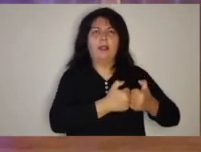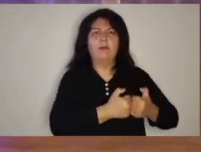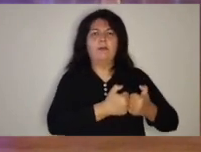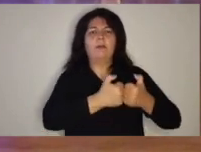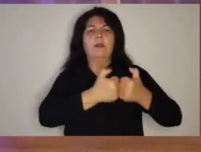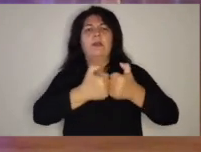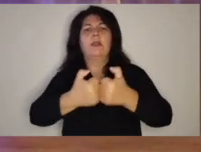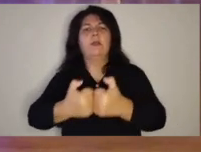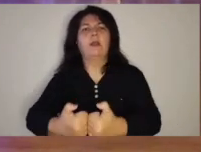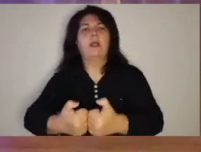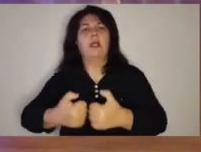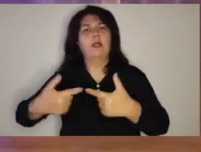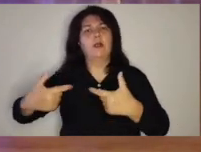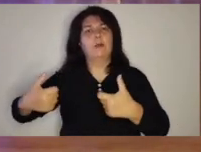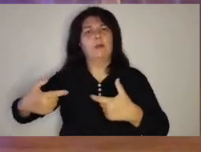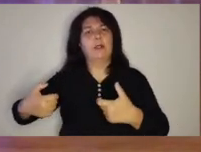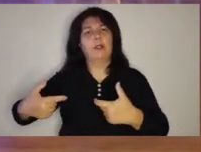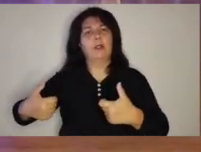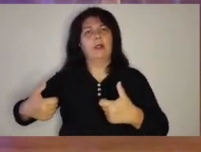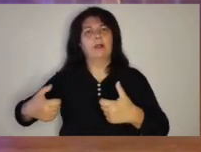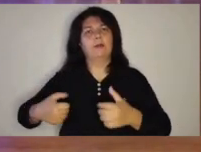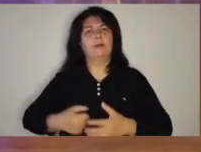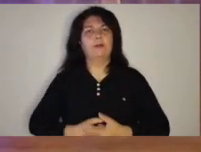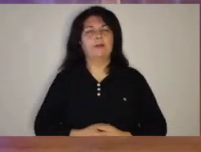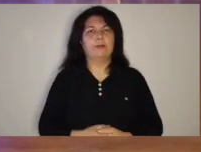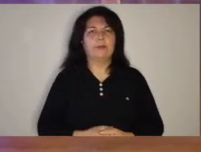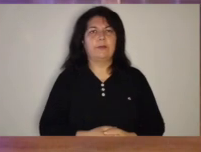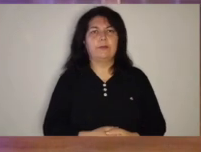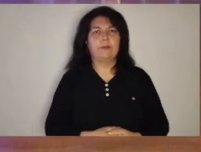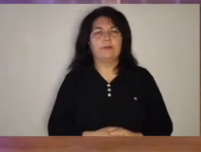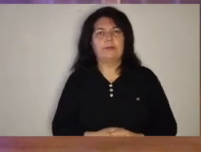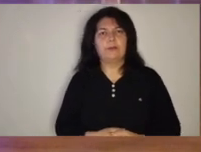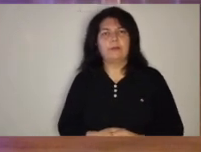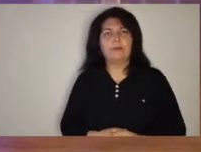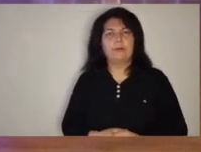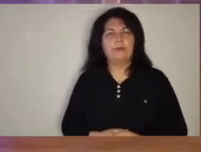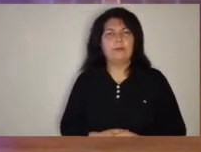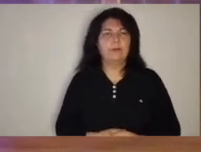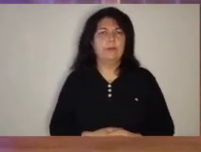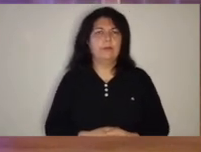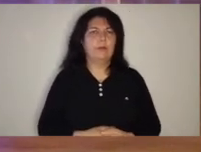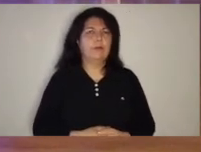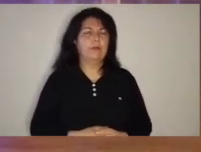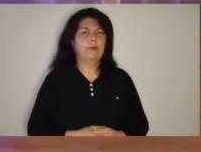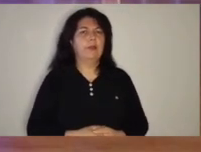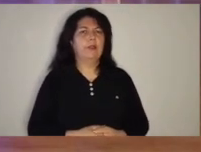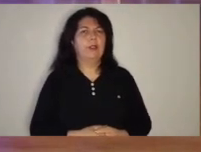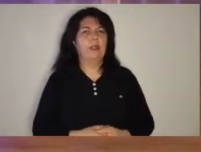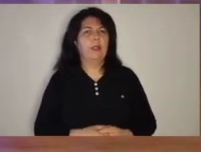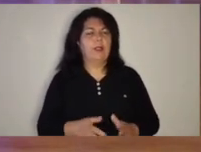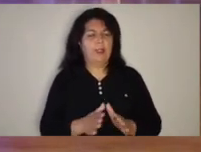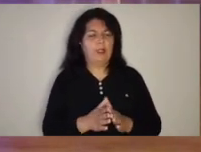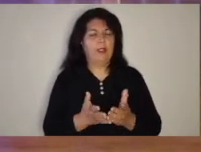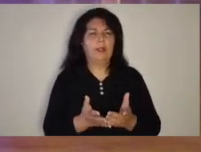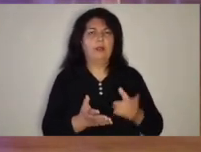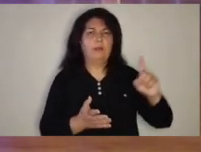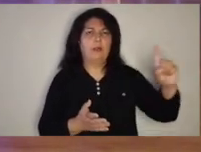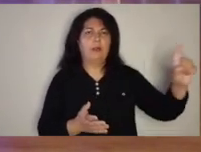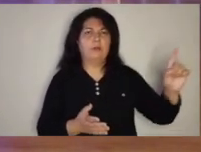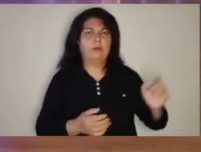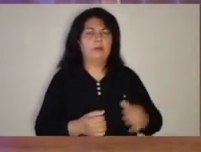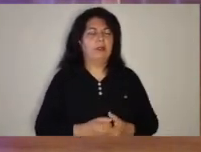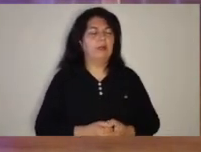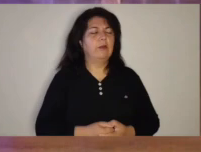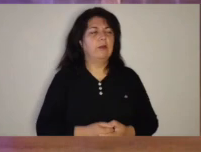vamos levar lá no campo de batalha. E aí, irmãos, diz na palavra do Senhor que quando a arca